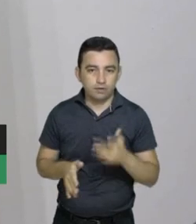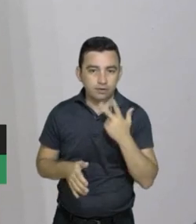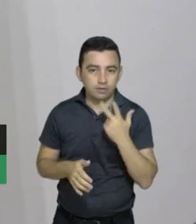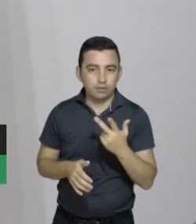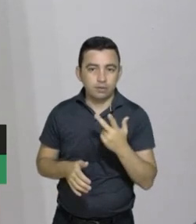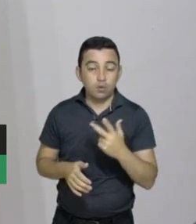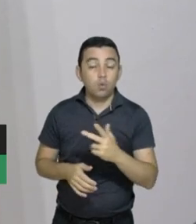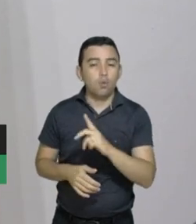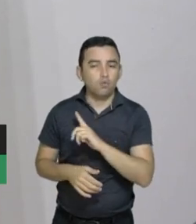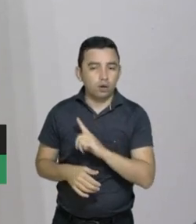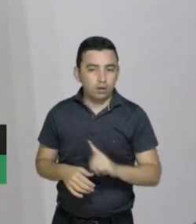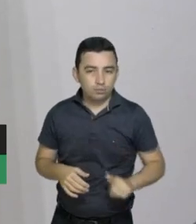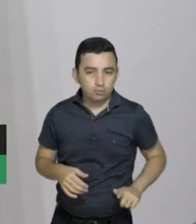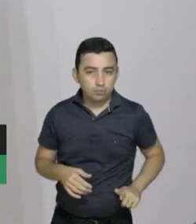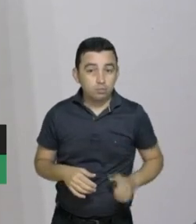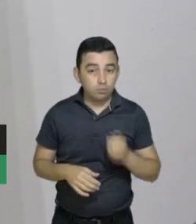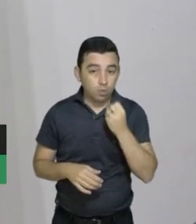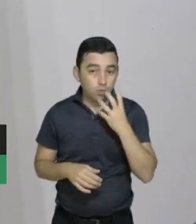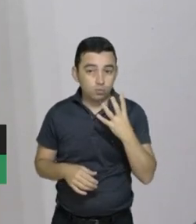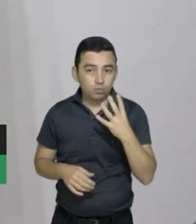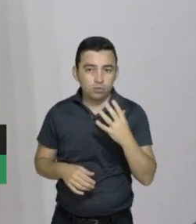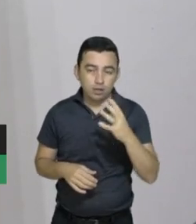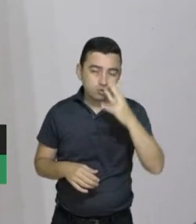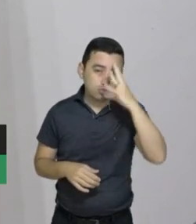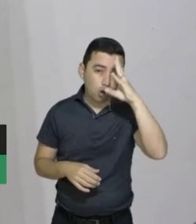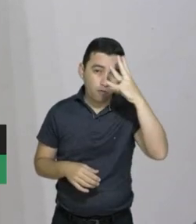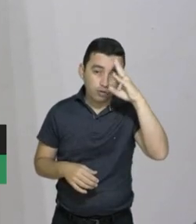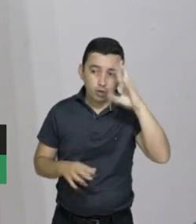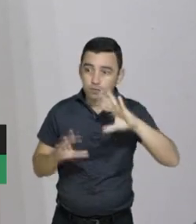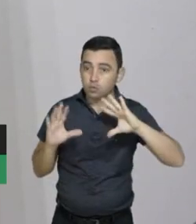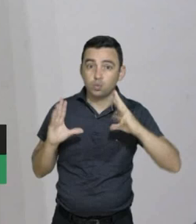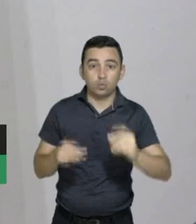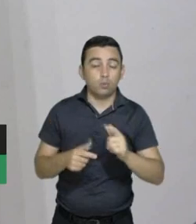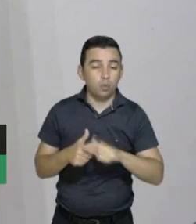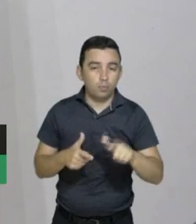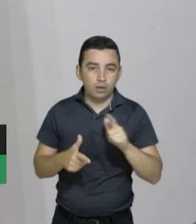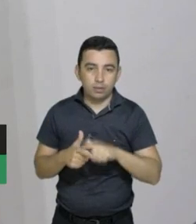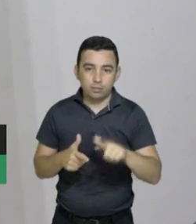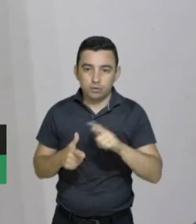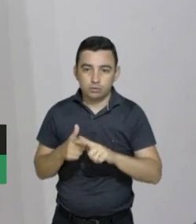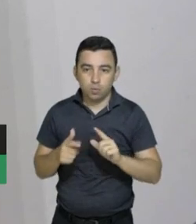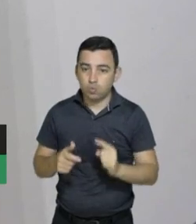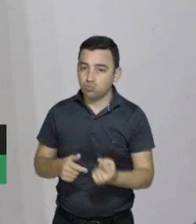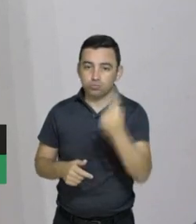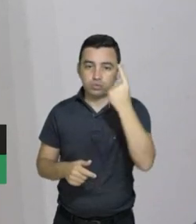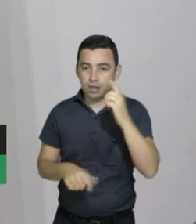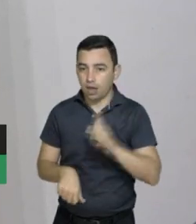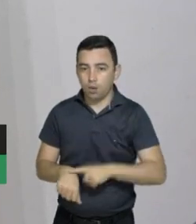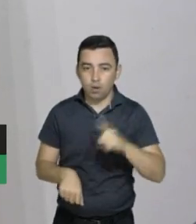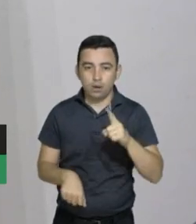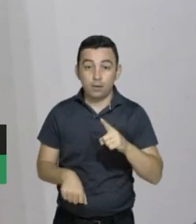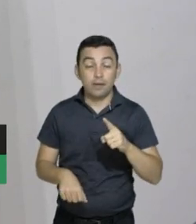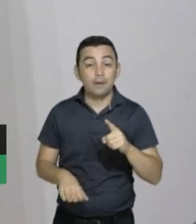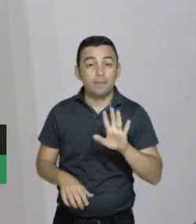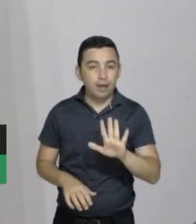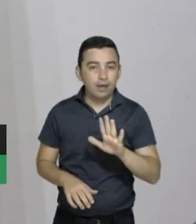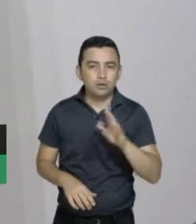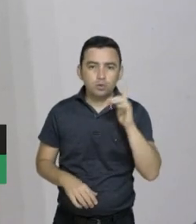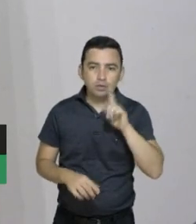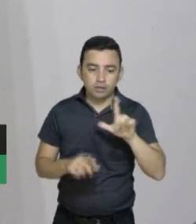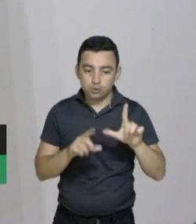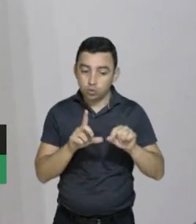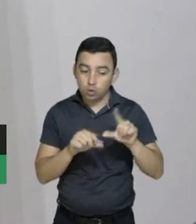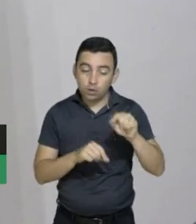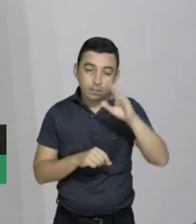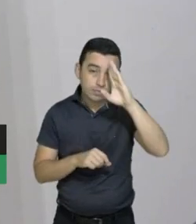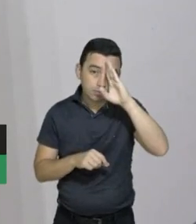bom governo não é aquele que resolve todos os problemas de uma única vez mas é aquele que escolhe bem as